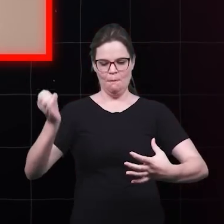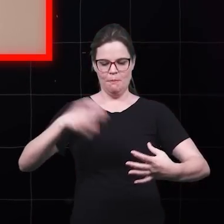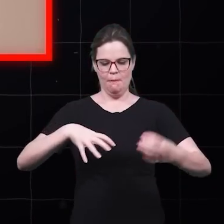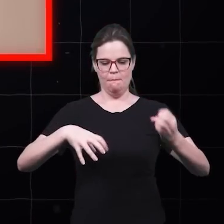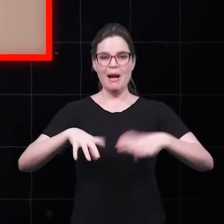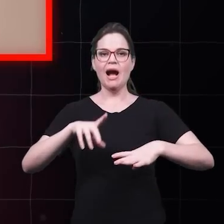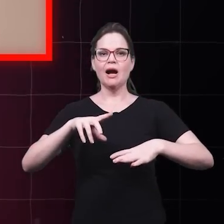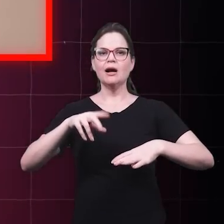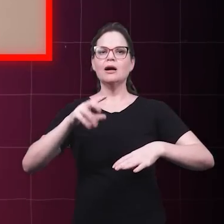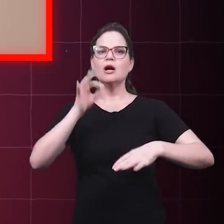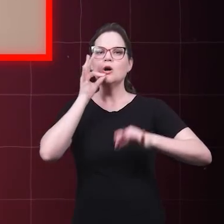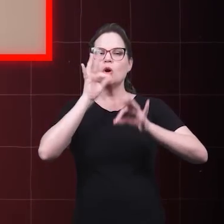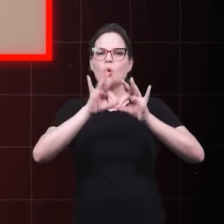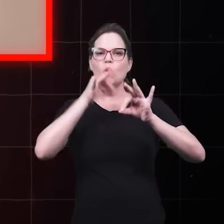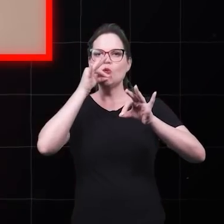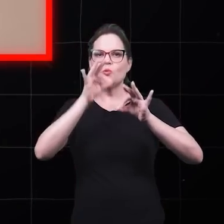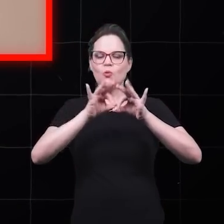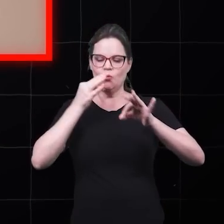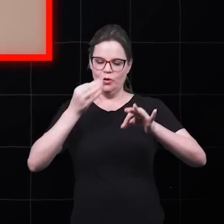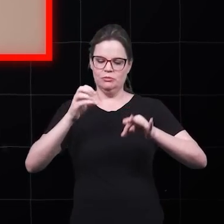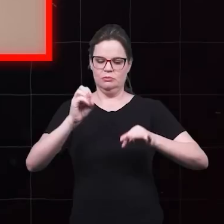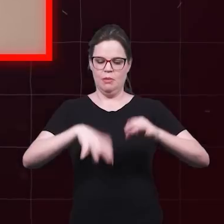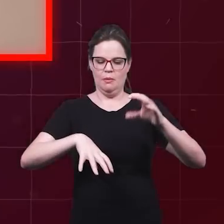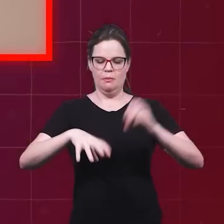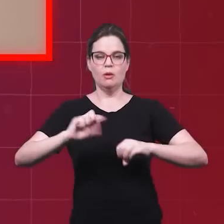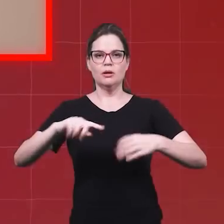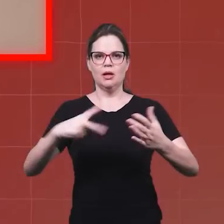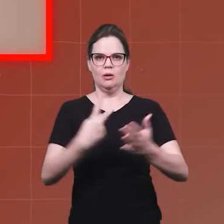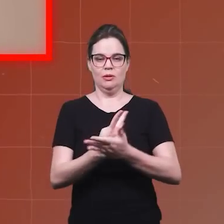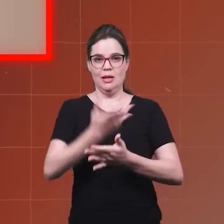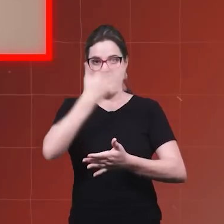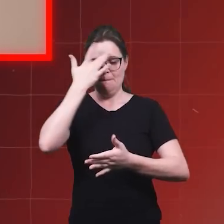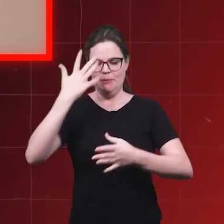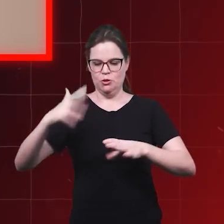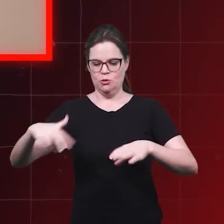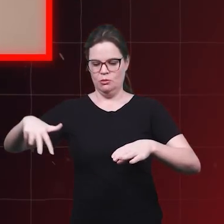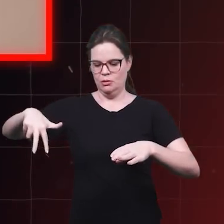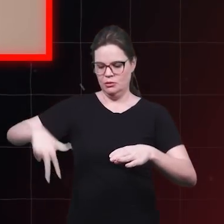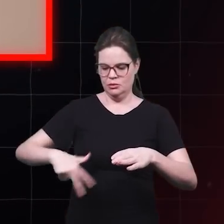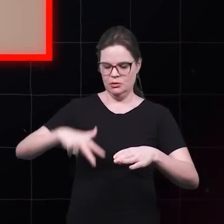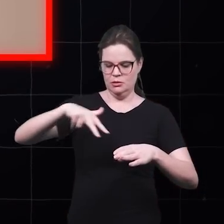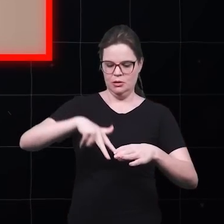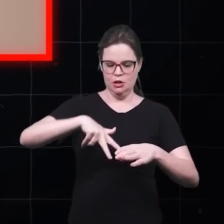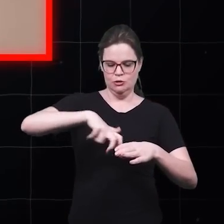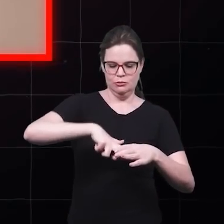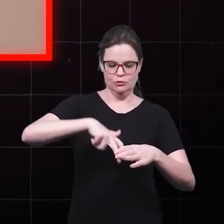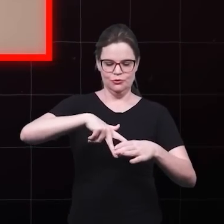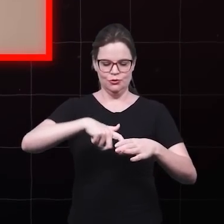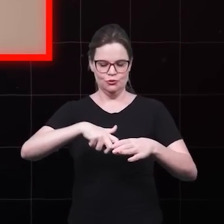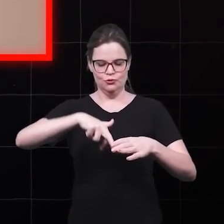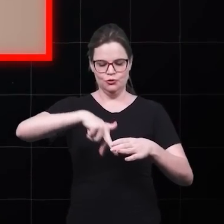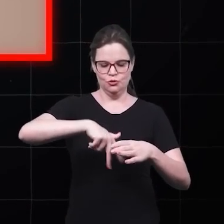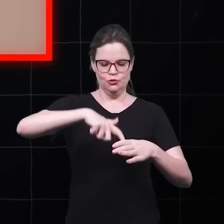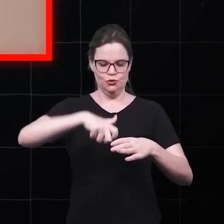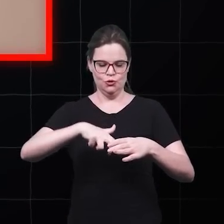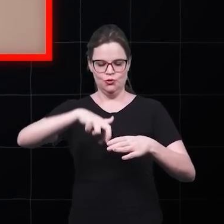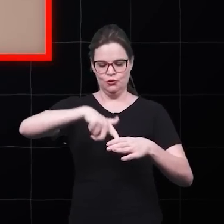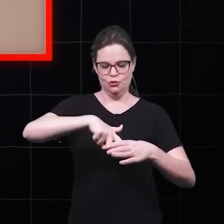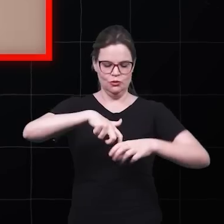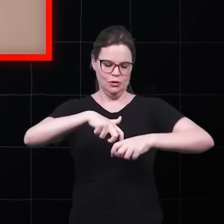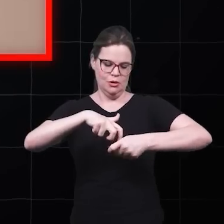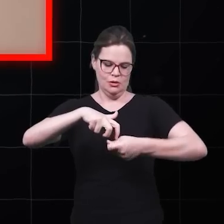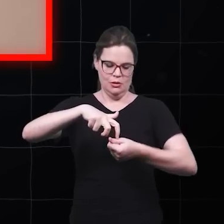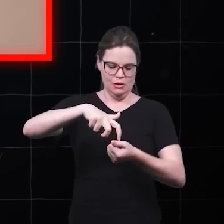seus pés, e ali o mosto daquela uva era mantido em recipientes apropriados para que ali